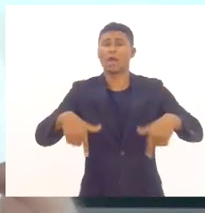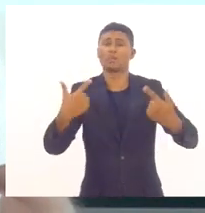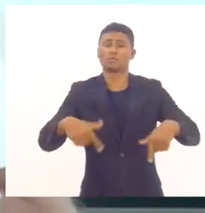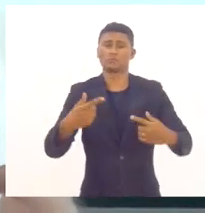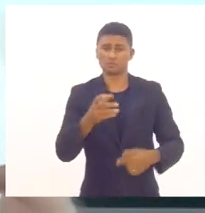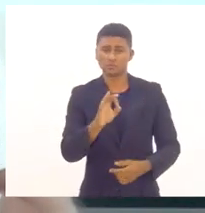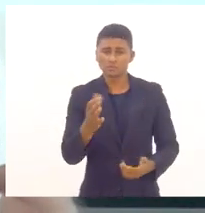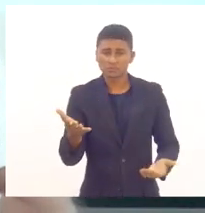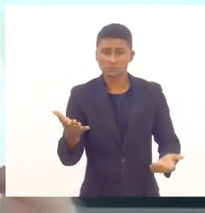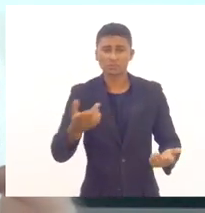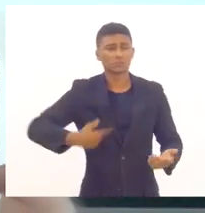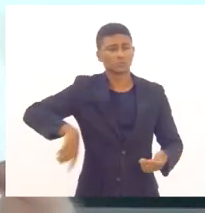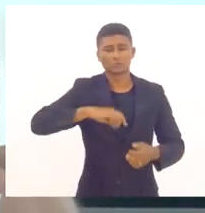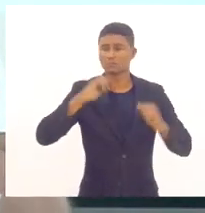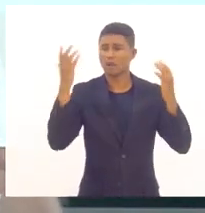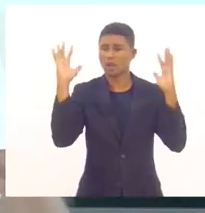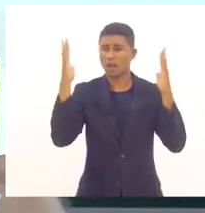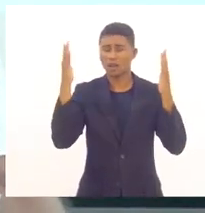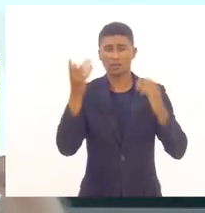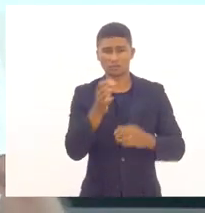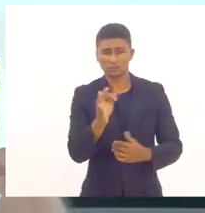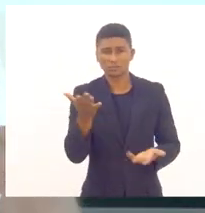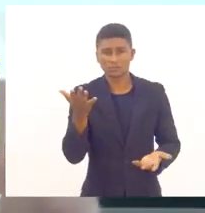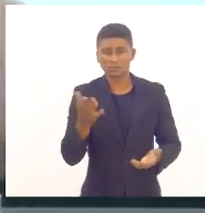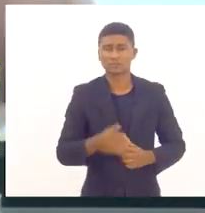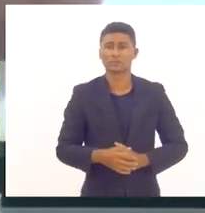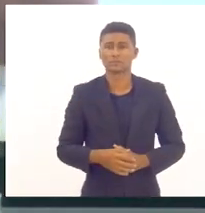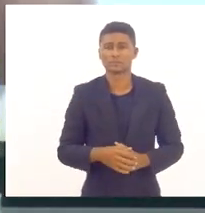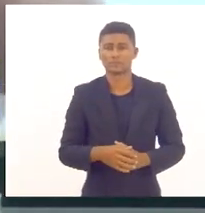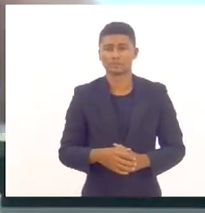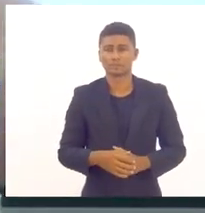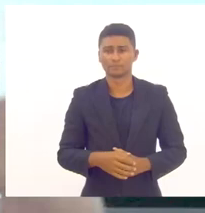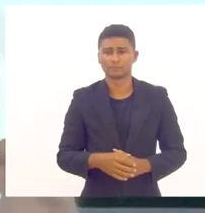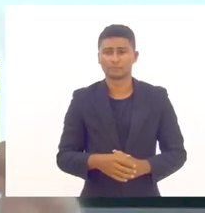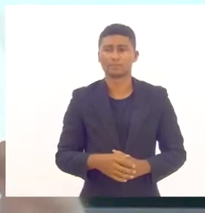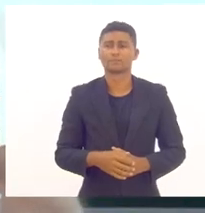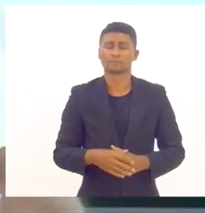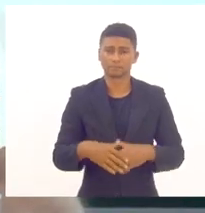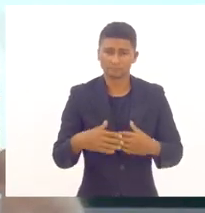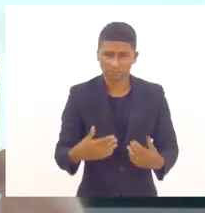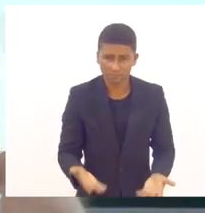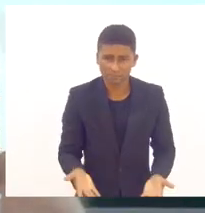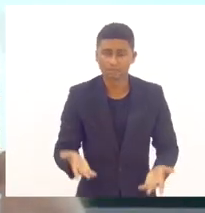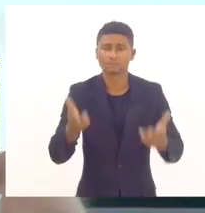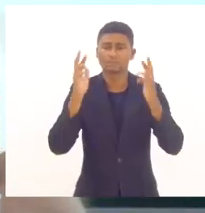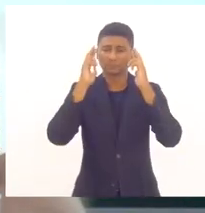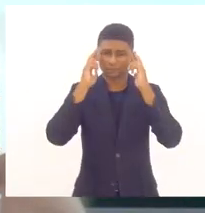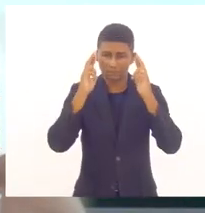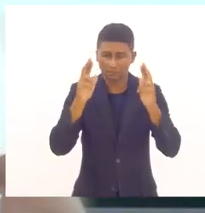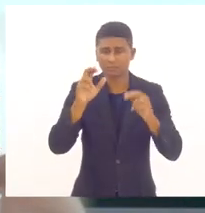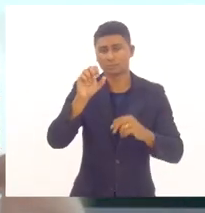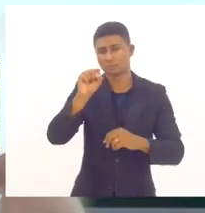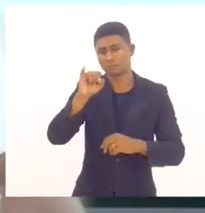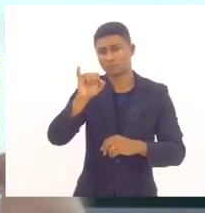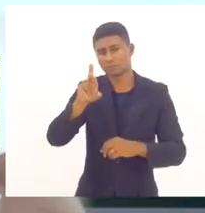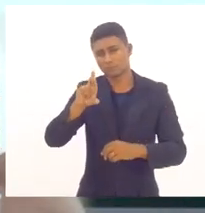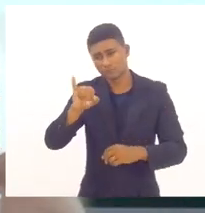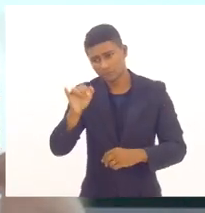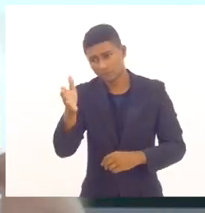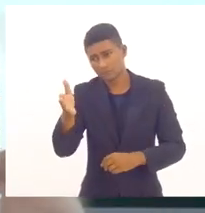Todos nós comemoramos o dia do trabalhador. Com todo o respeito que nós temos ao Sirico,